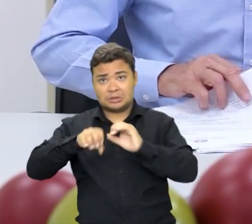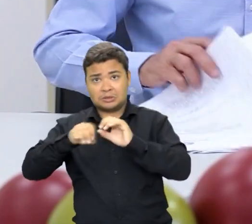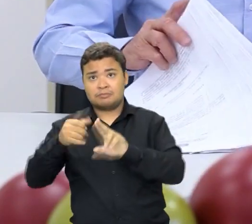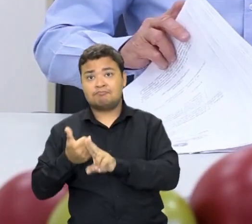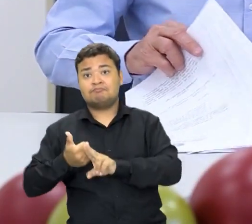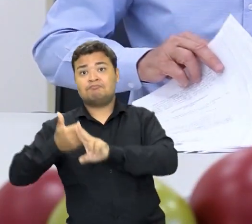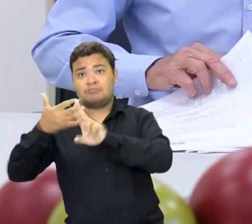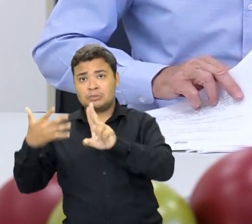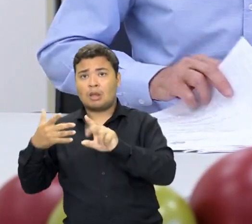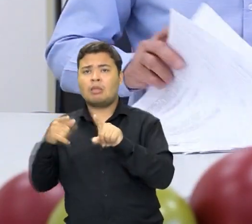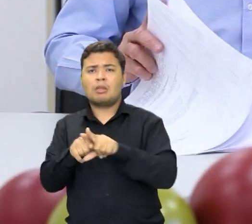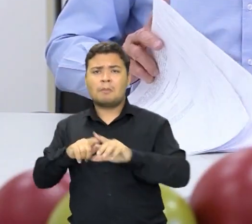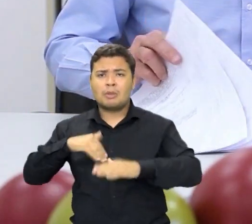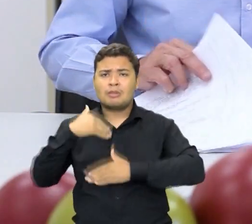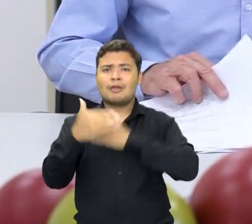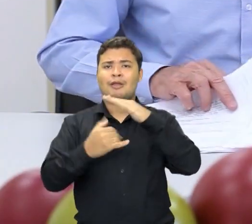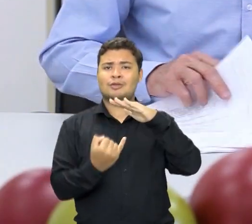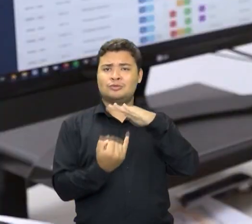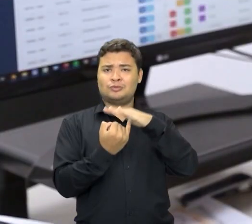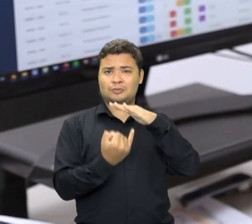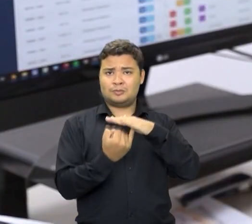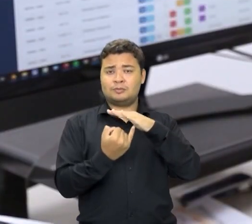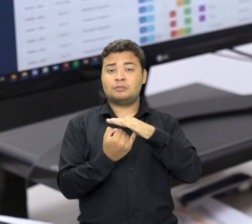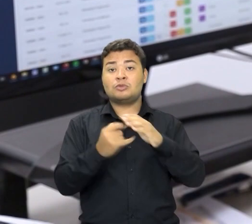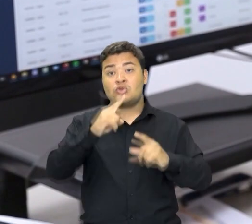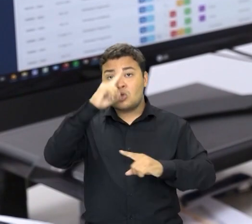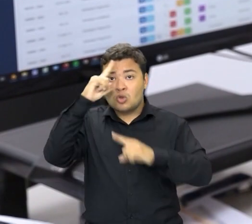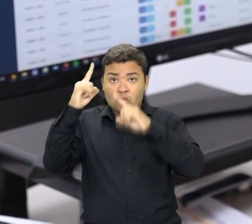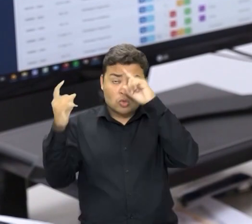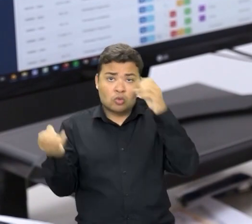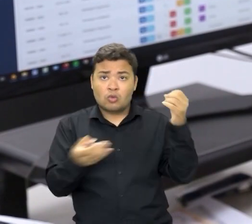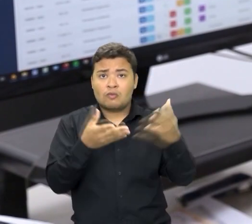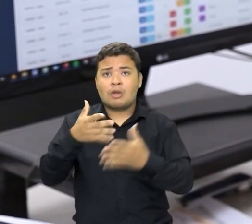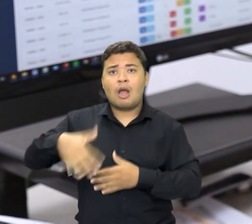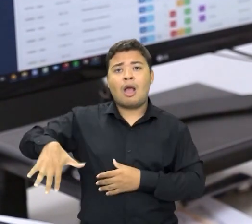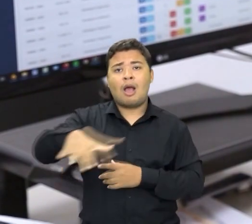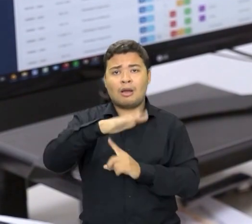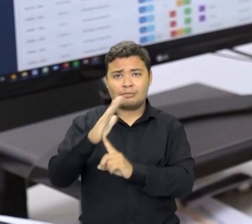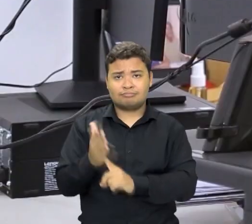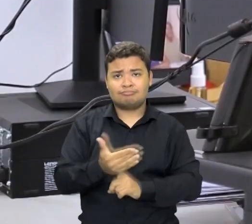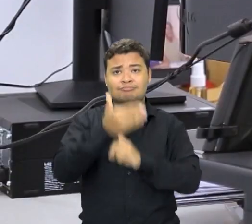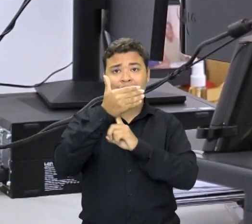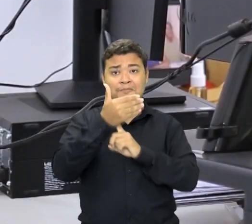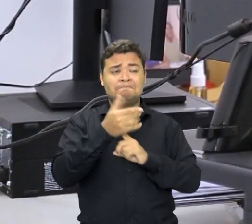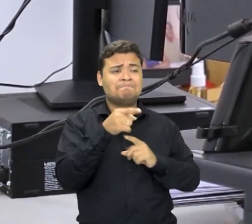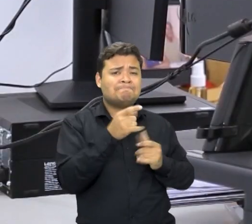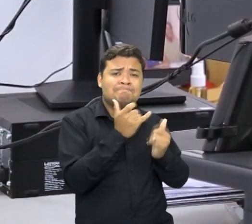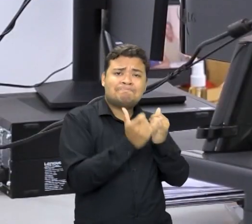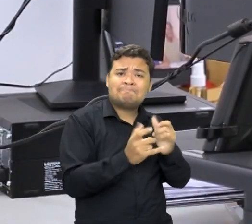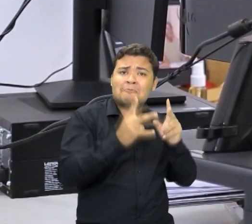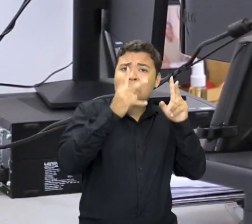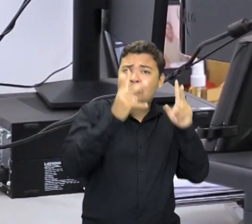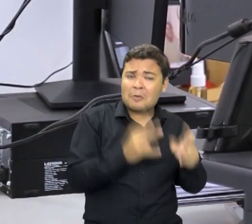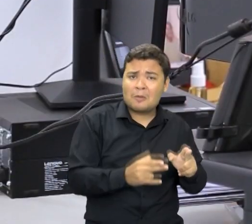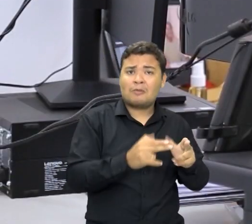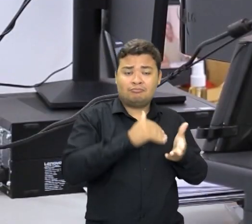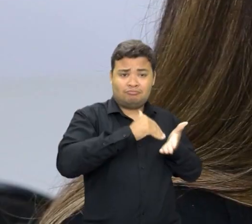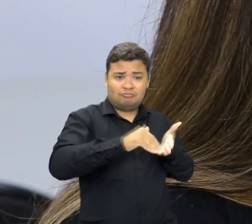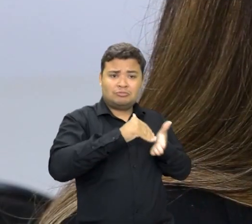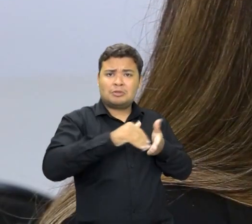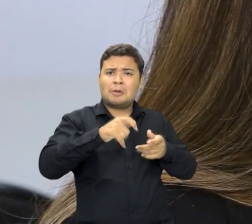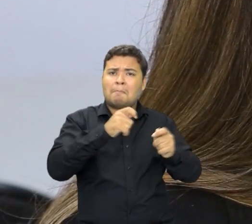pesquisa, ensino e extensão, bem como desenvolvimento institucional e inovação tecnológica. Ela atua como